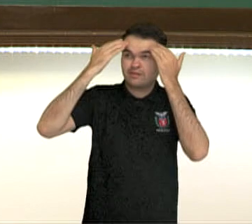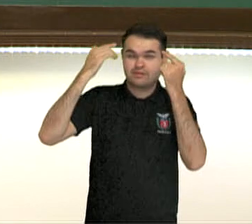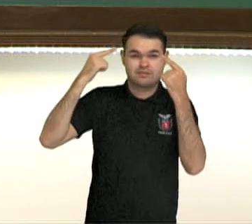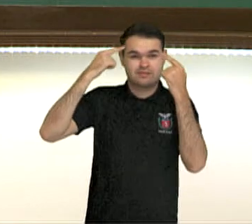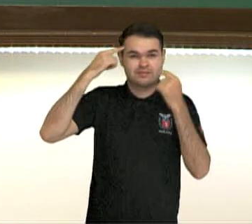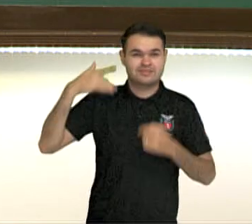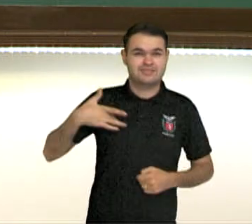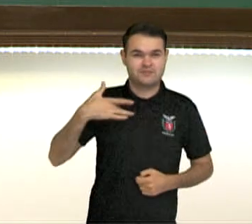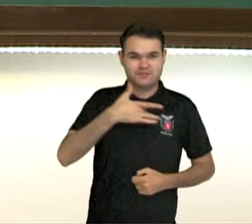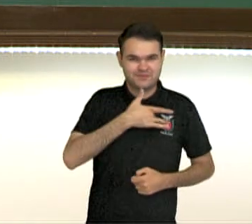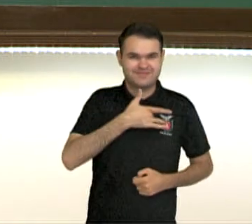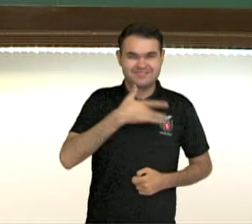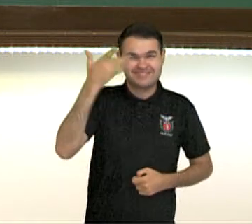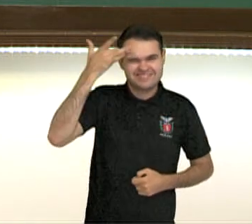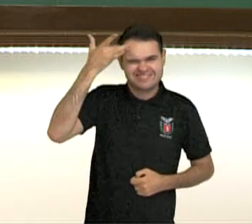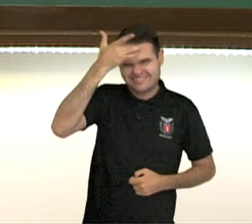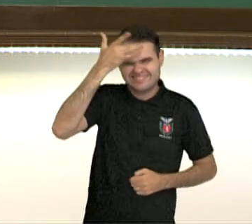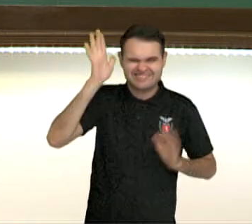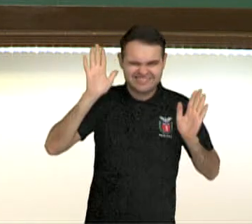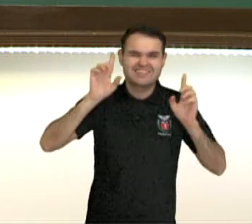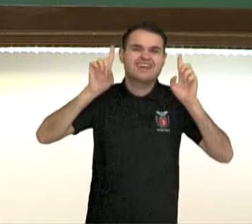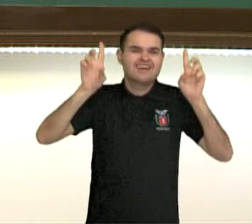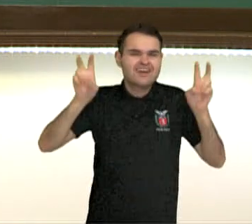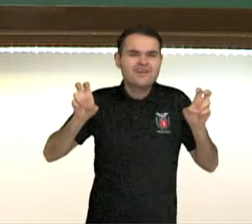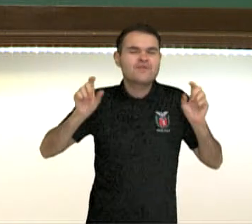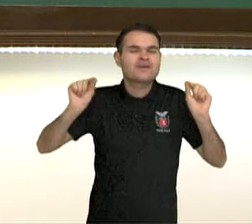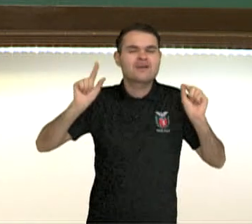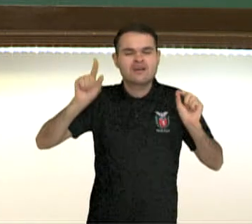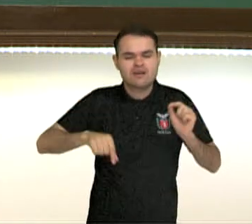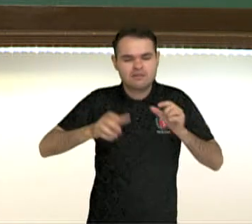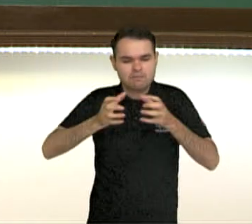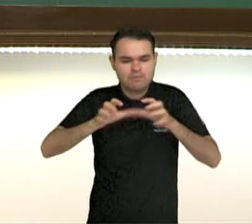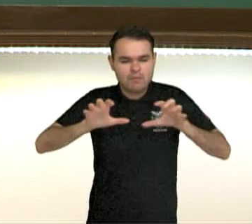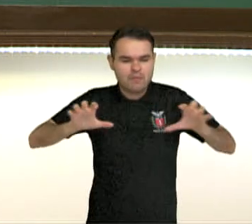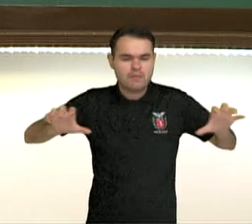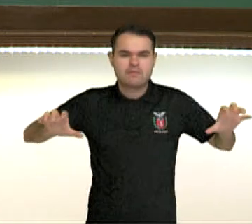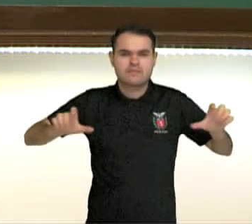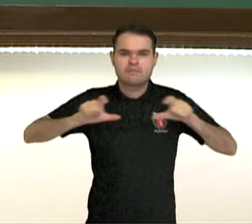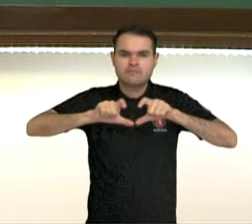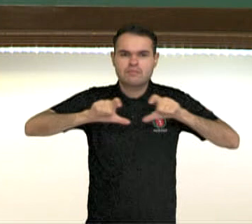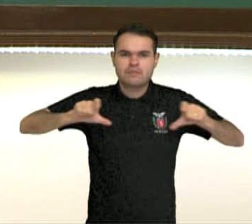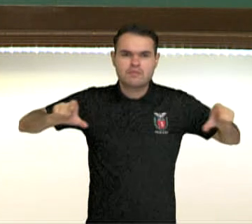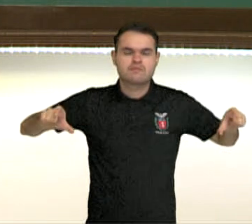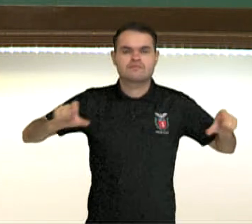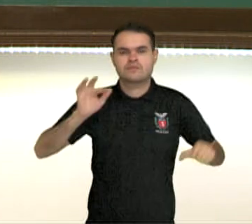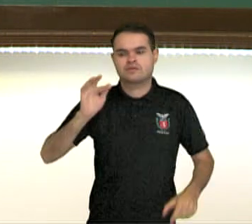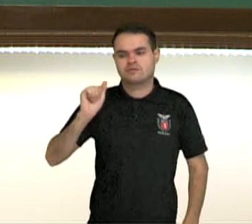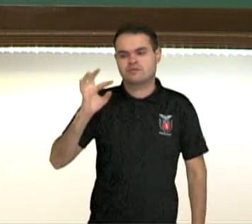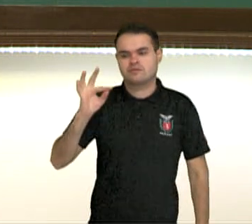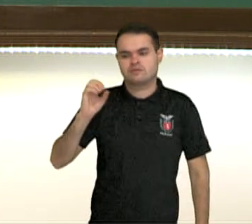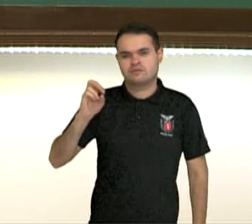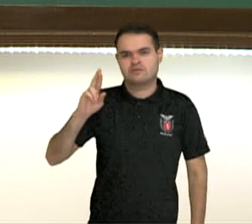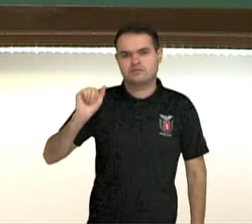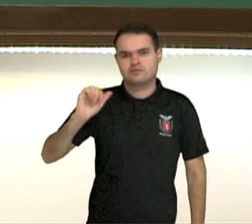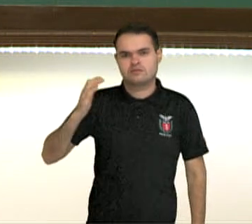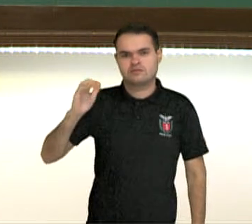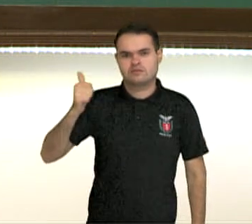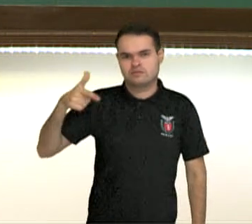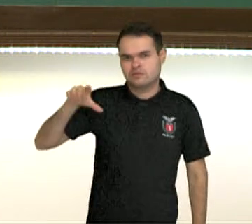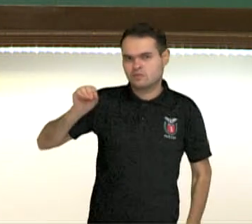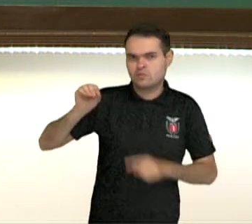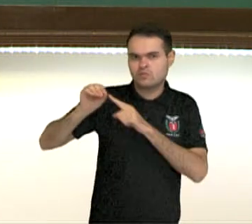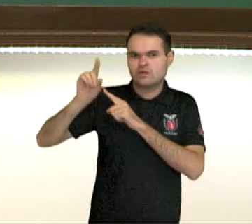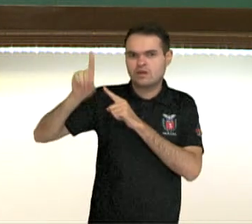trabalhar com fatoração. Pois é, transformar em um produto certas expressões. E hoje a nossa fatoração